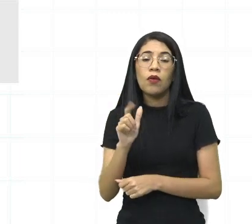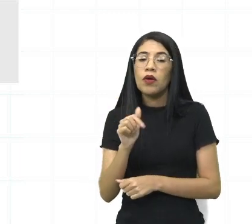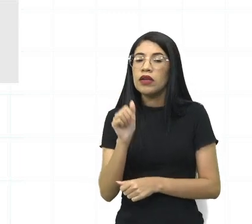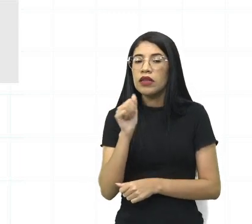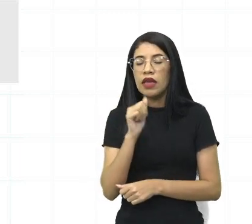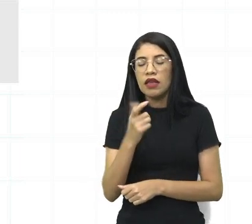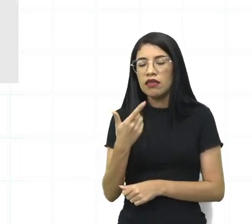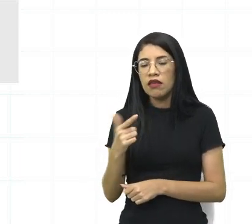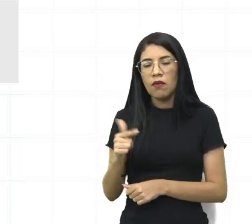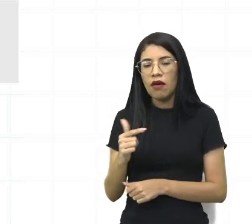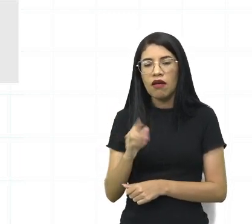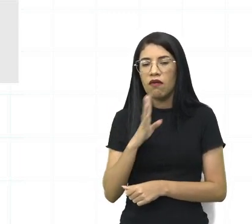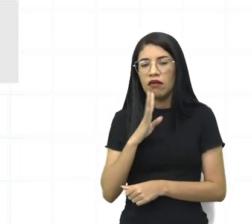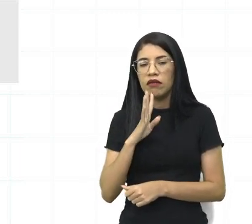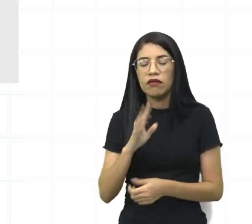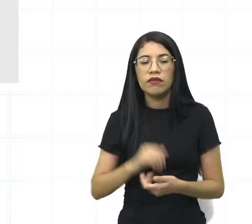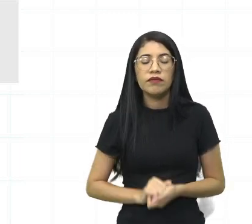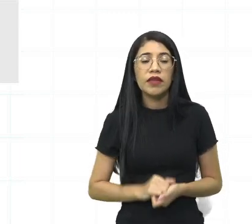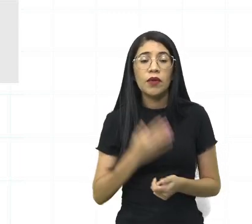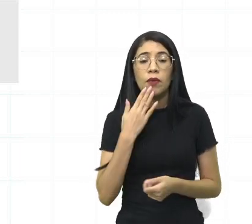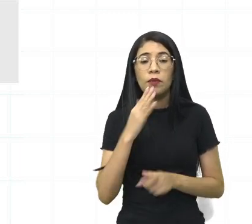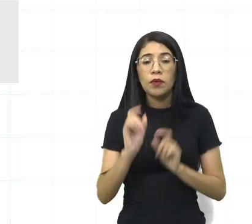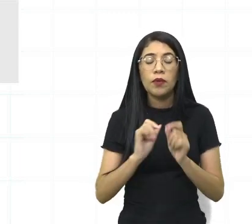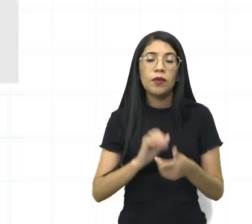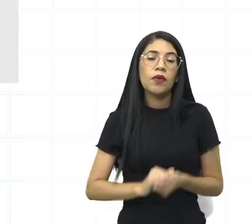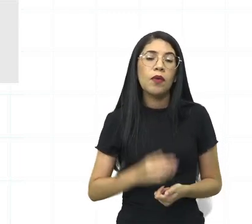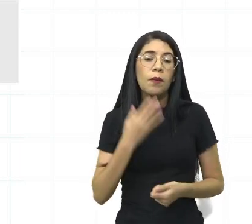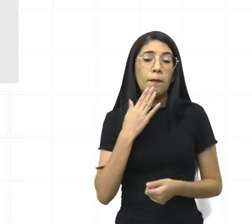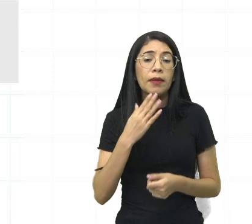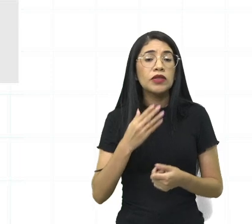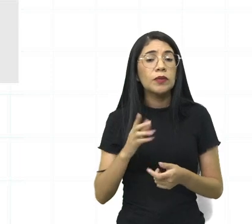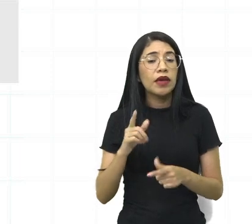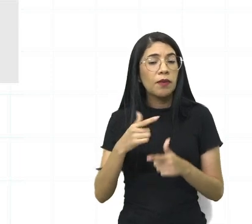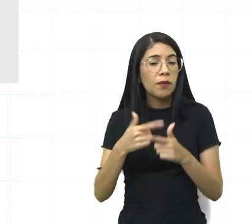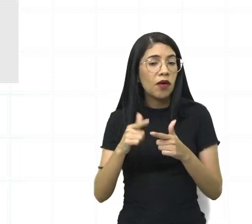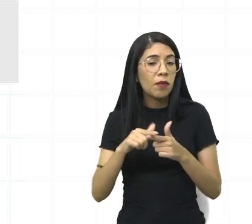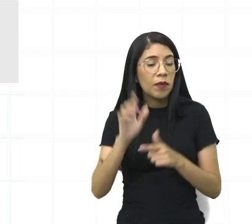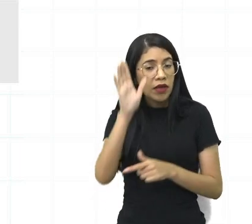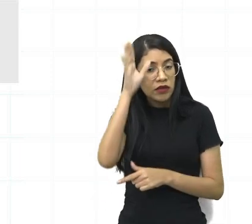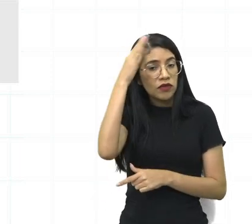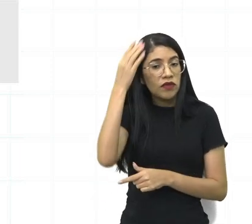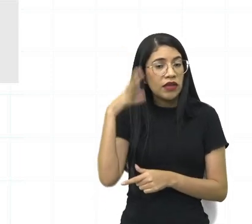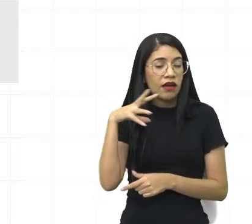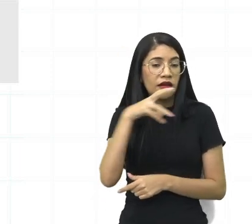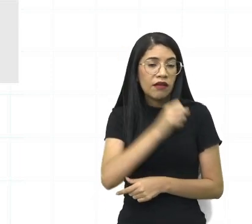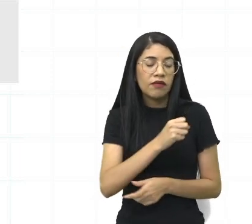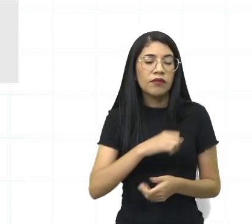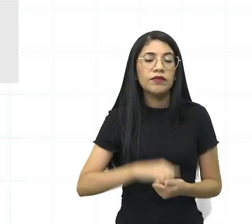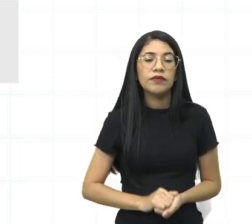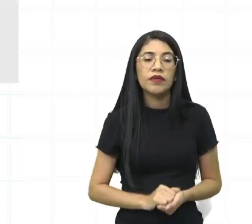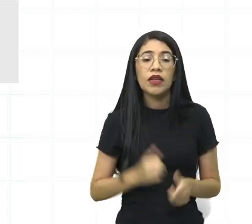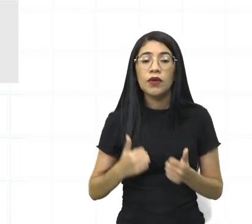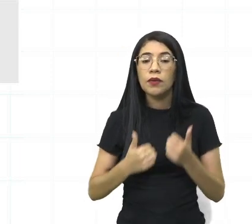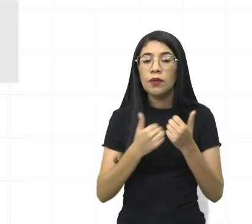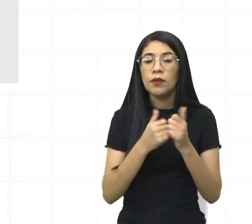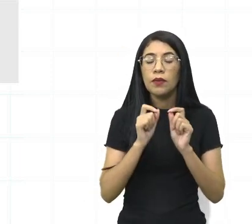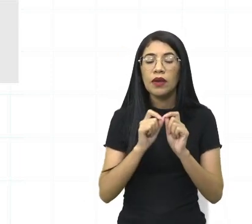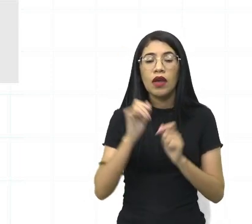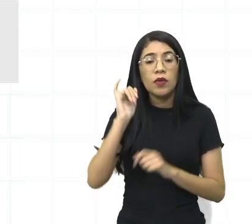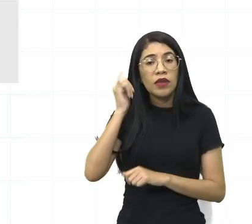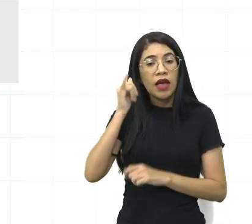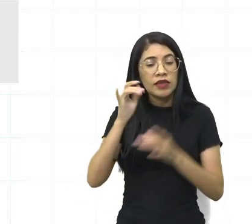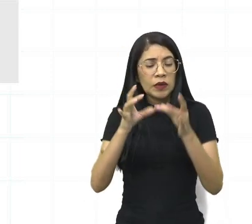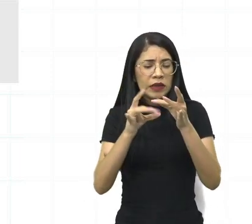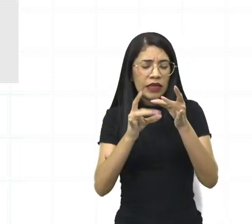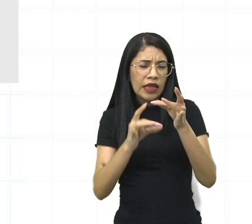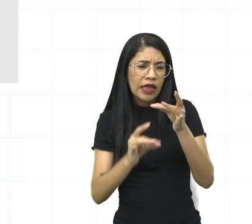era autorizada, era uma desconhecida. A solicitação, um pedido de providência para a solução do problema. Sustentação,